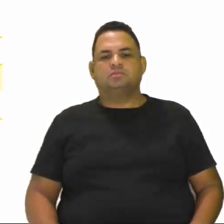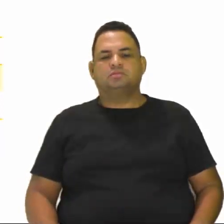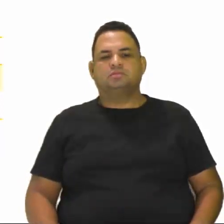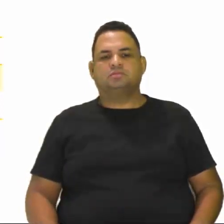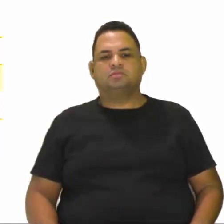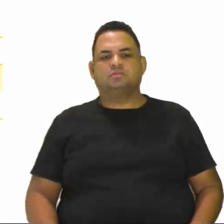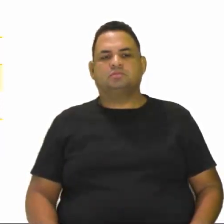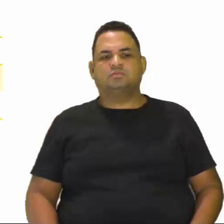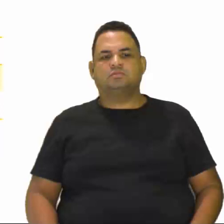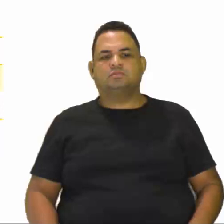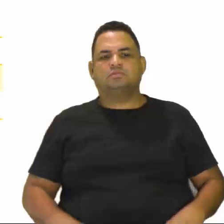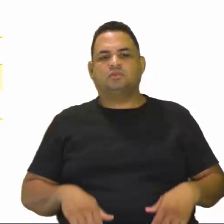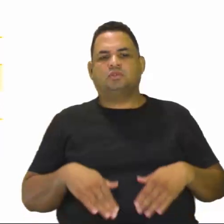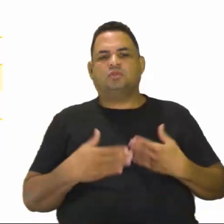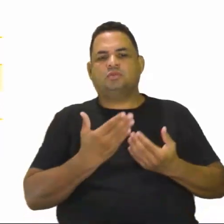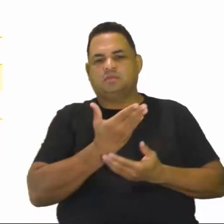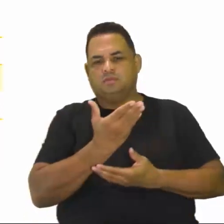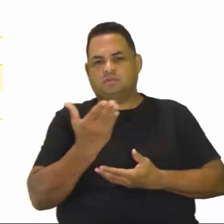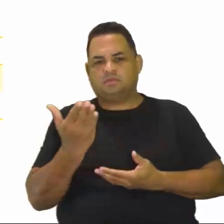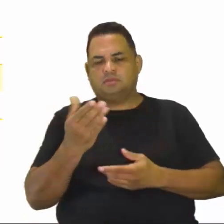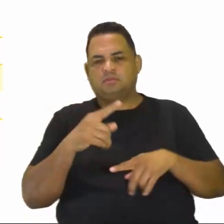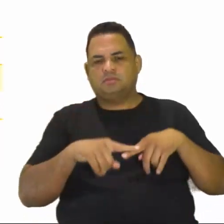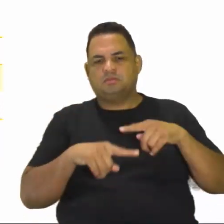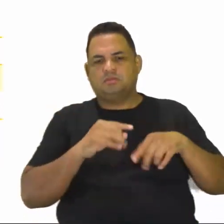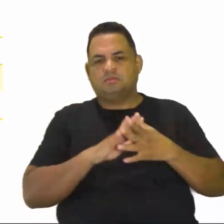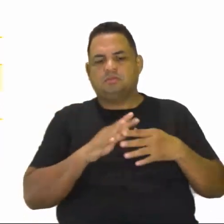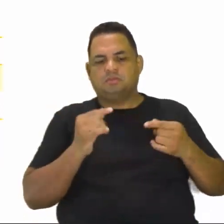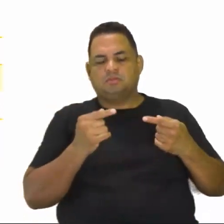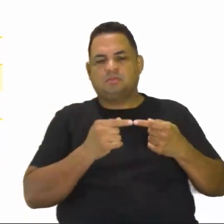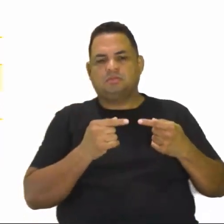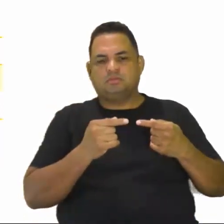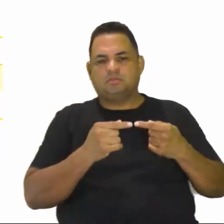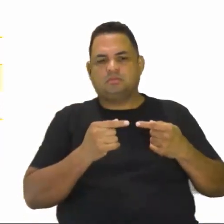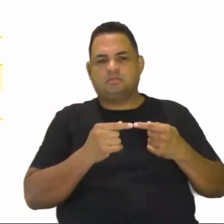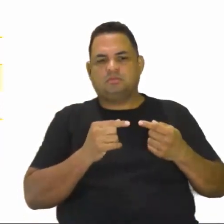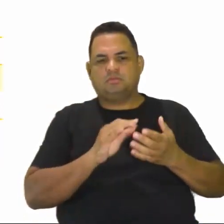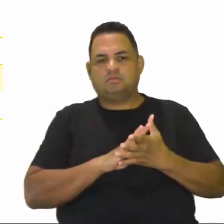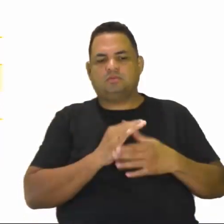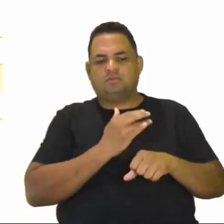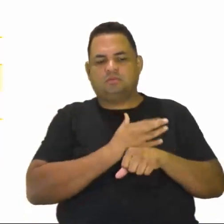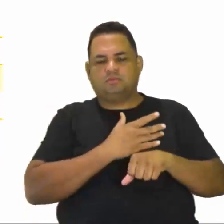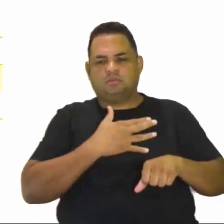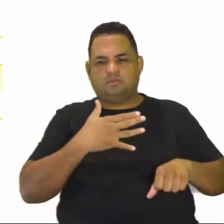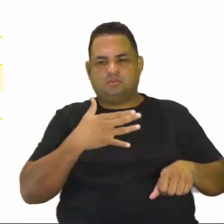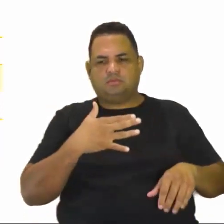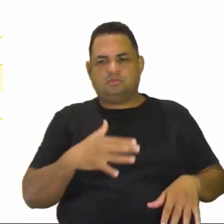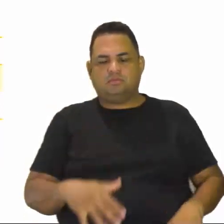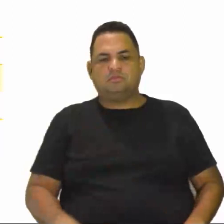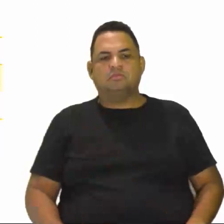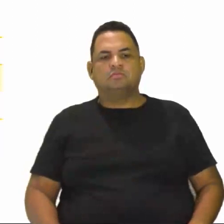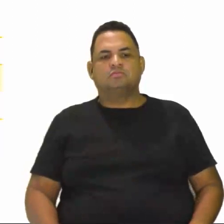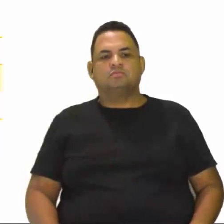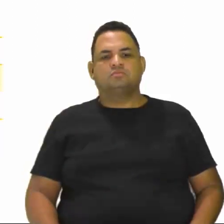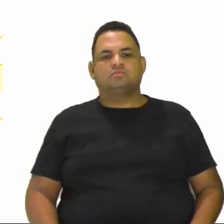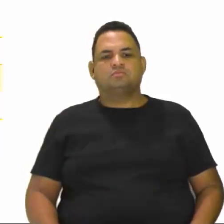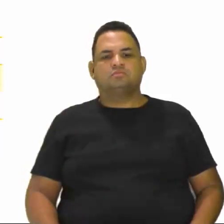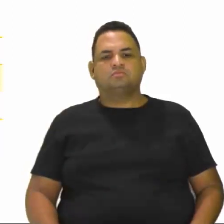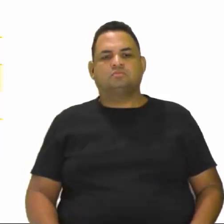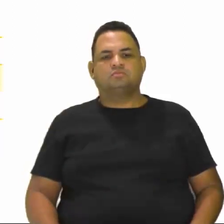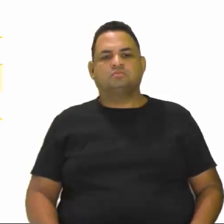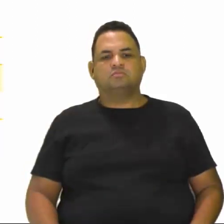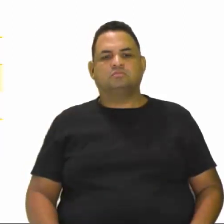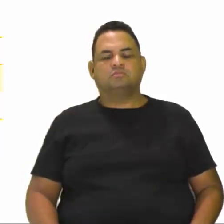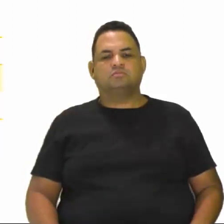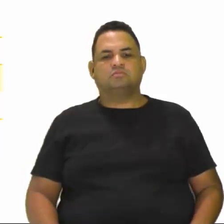acontece? Quando a fenolftaleína entra em contato com o meio ácido, ela